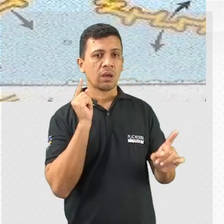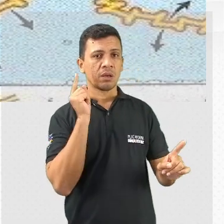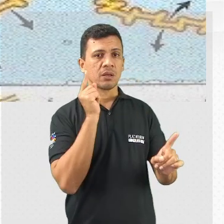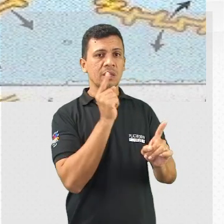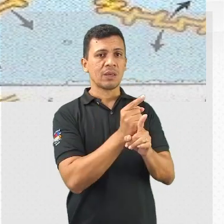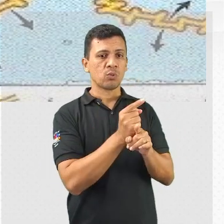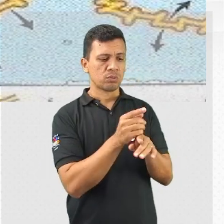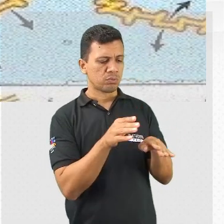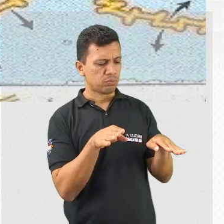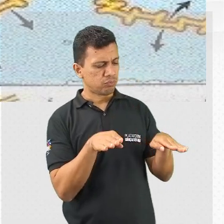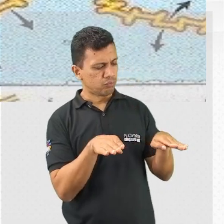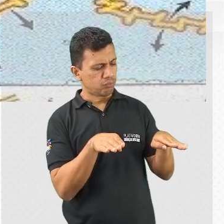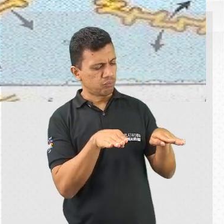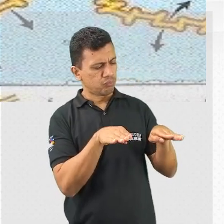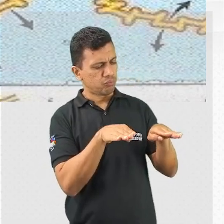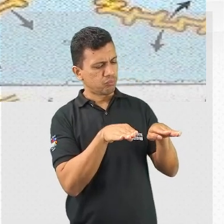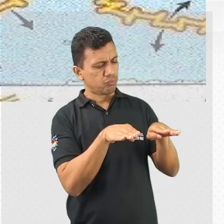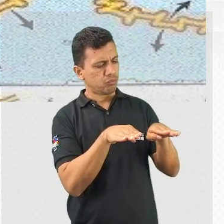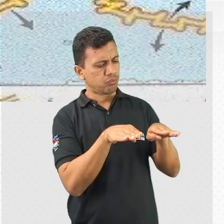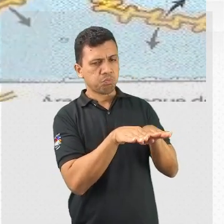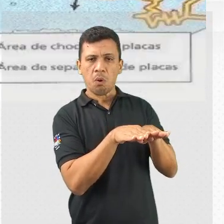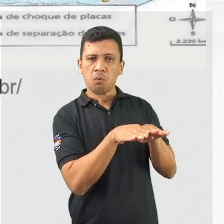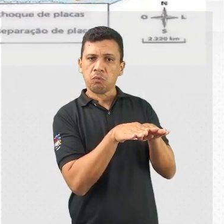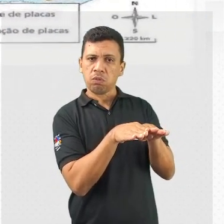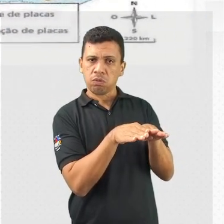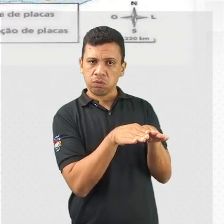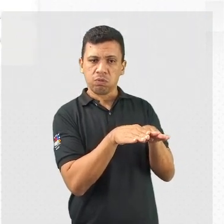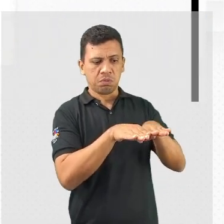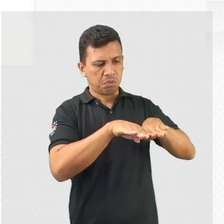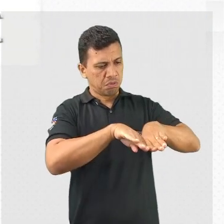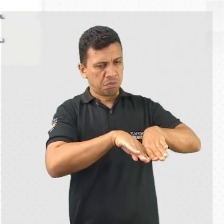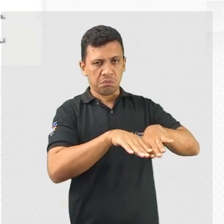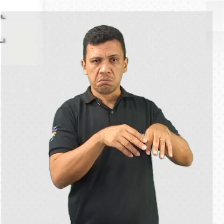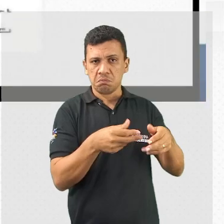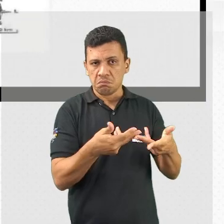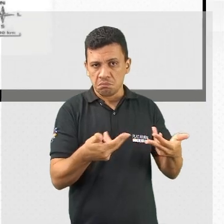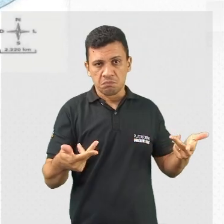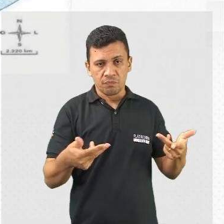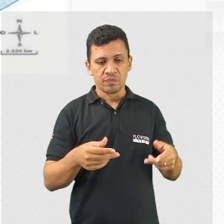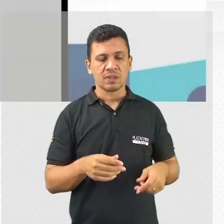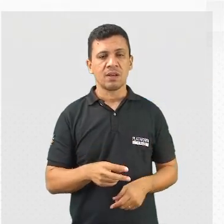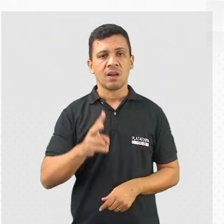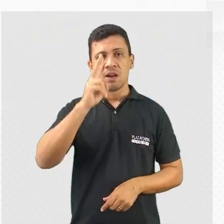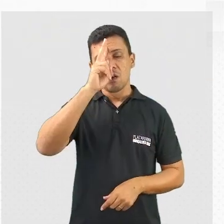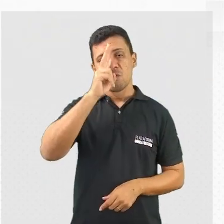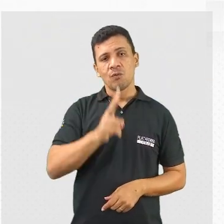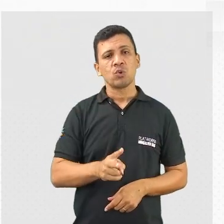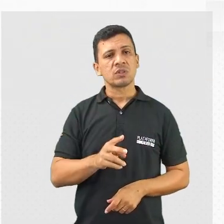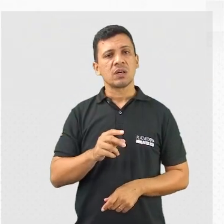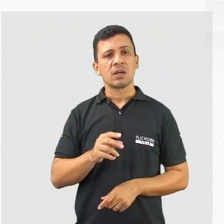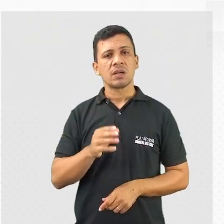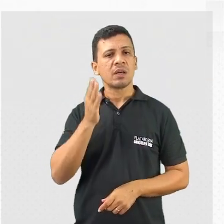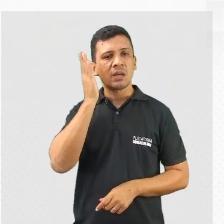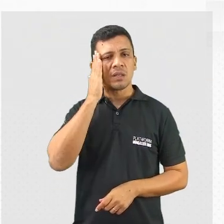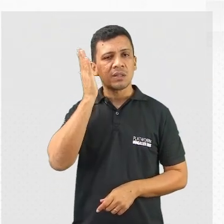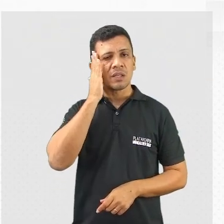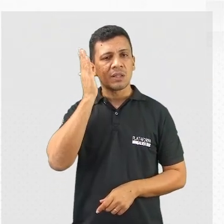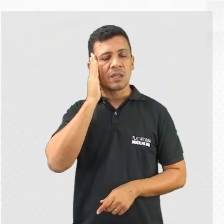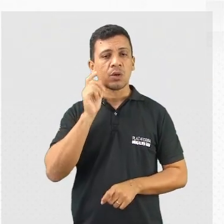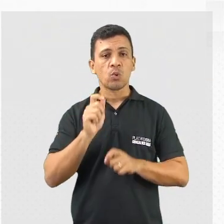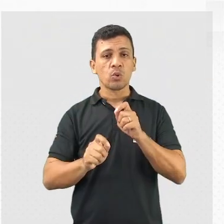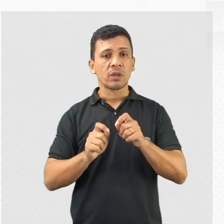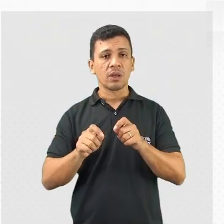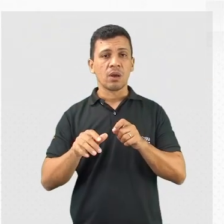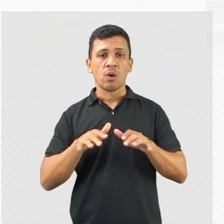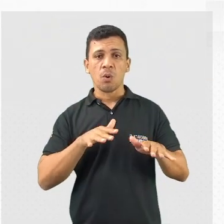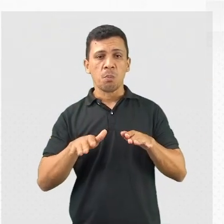encontro de placas tectônicas. Belezinha? E as forças de convecção, gente, elas vão nos ajudar a entender o movimento das placas.